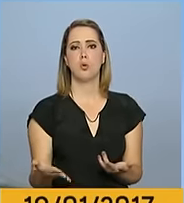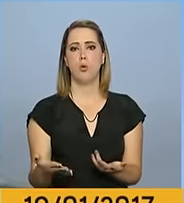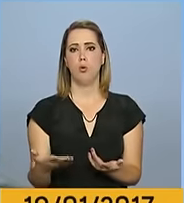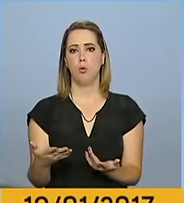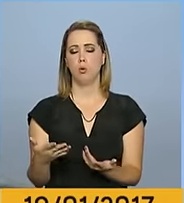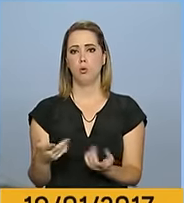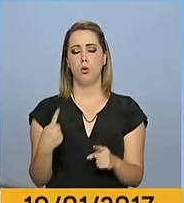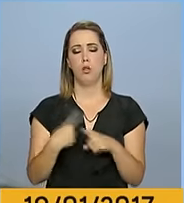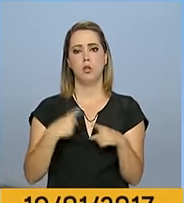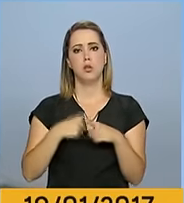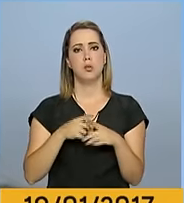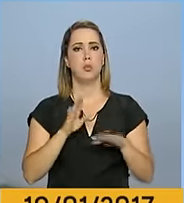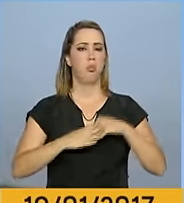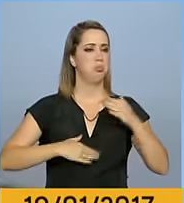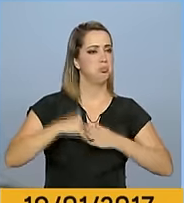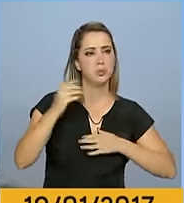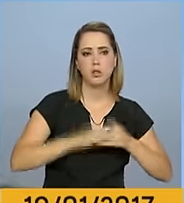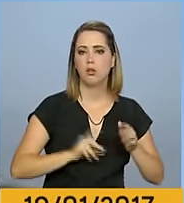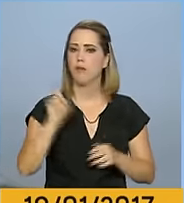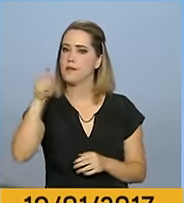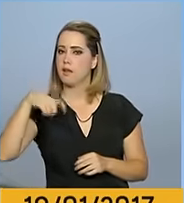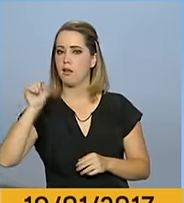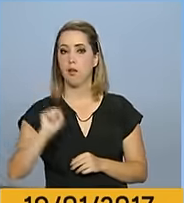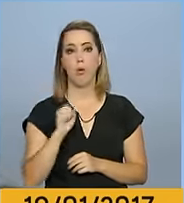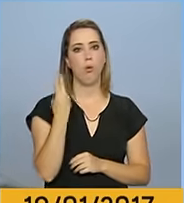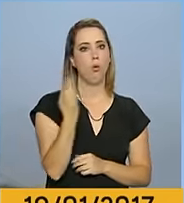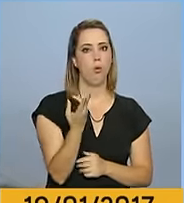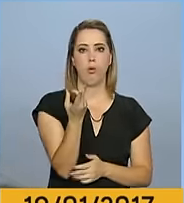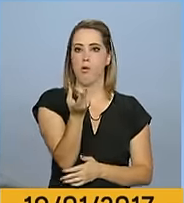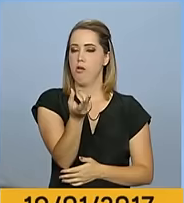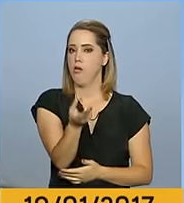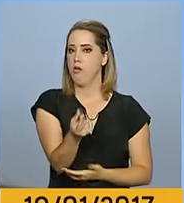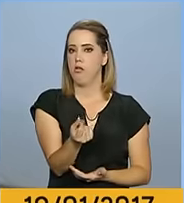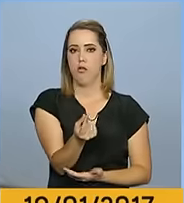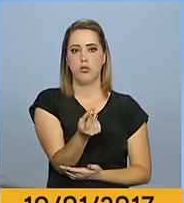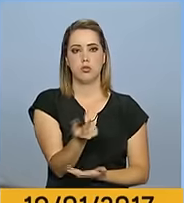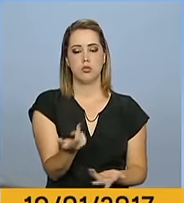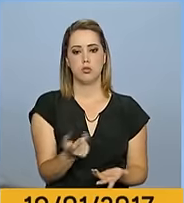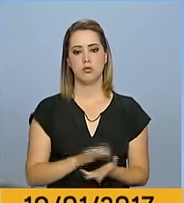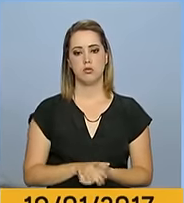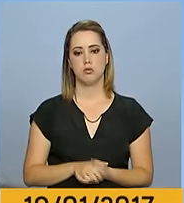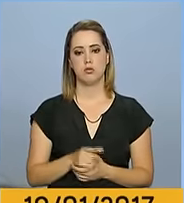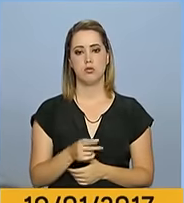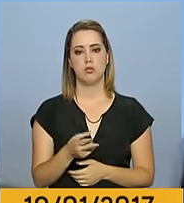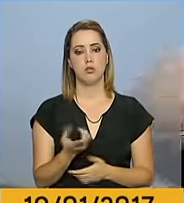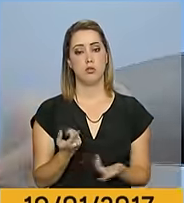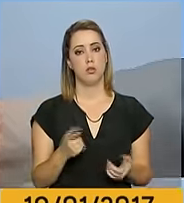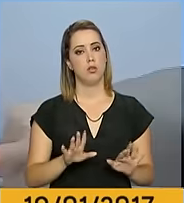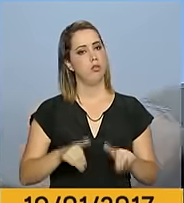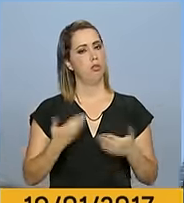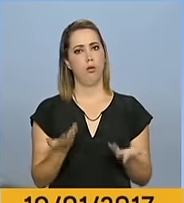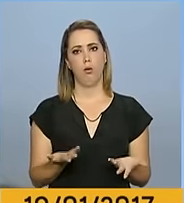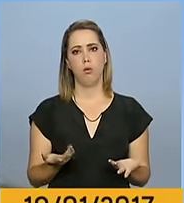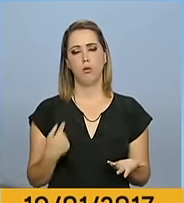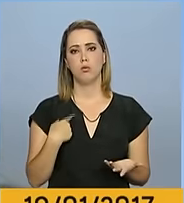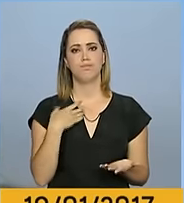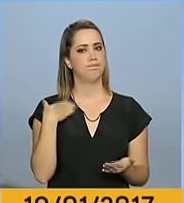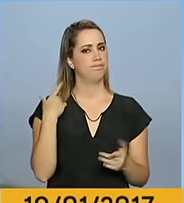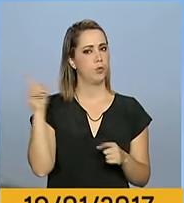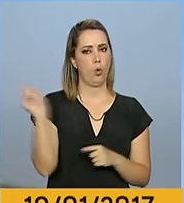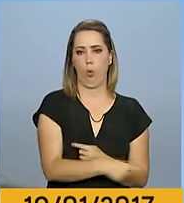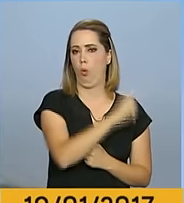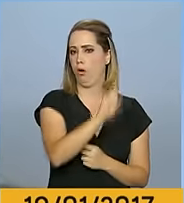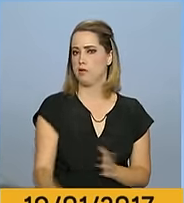porque tanto faz comprar no cartão de crédito como pessoalmente, né, como por dinheiro. Então, muito bem, nós derrubamos